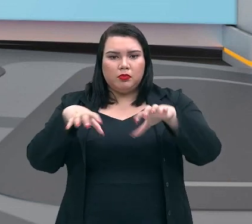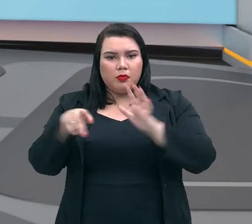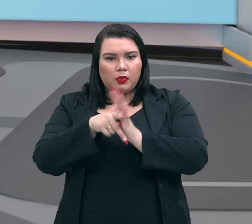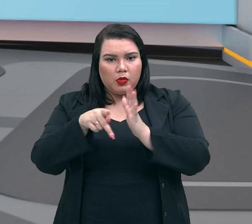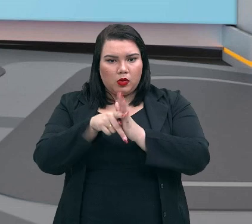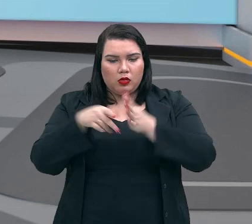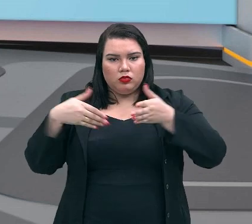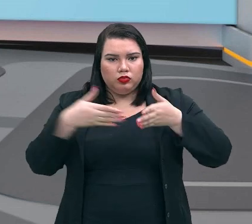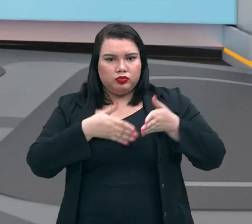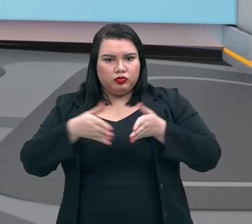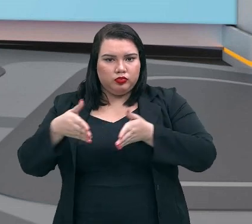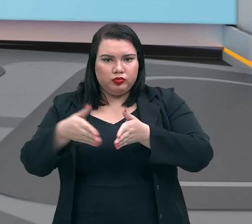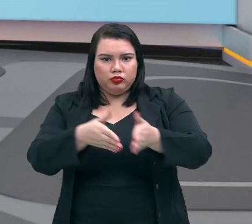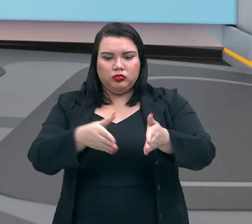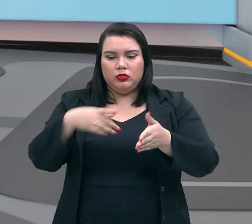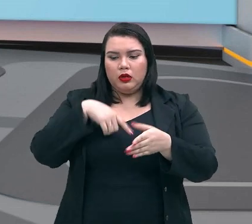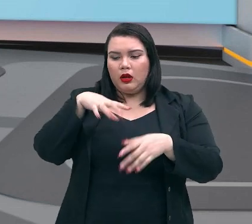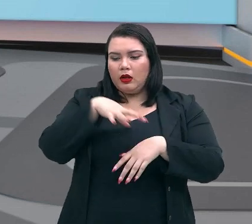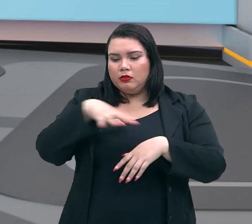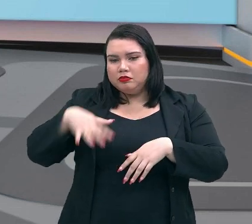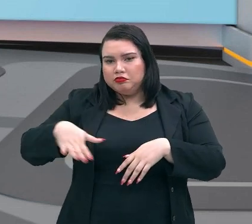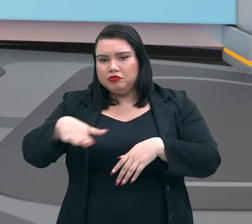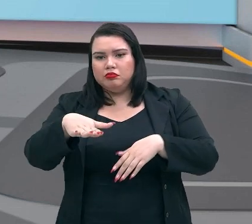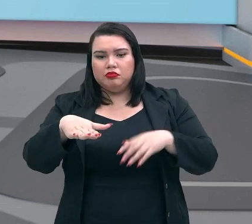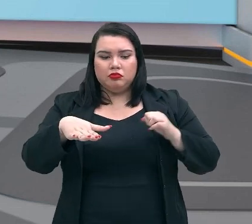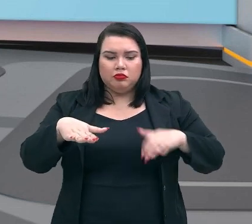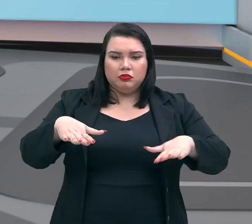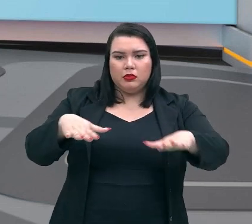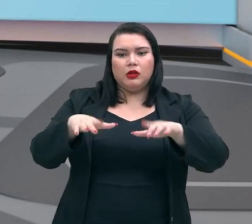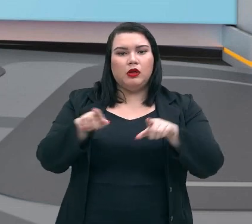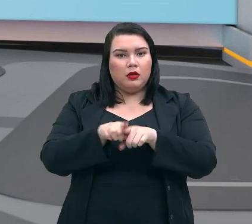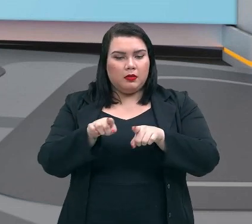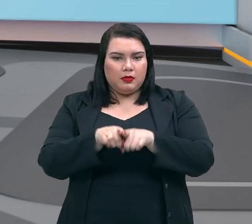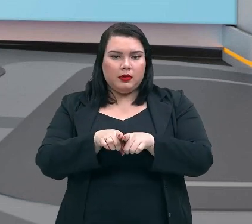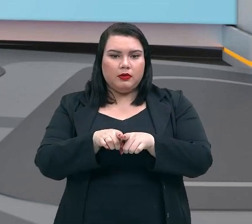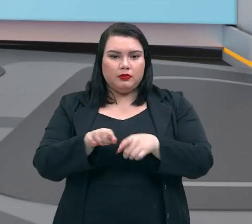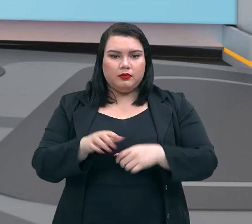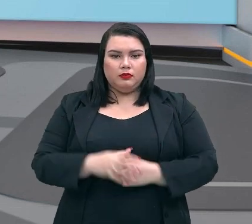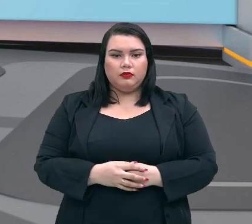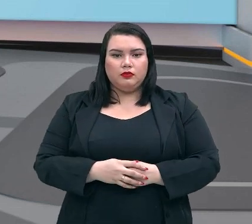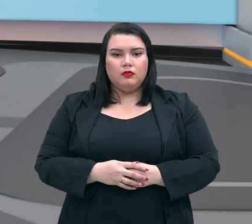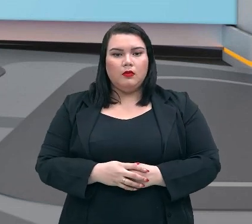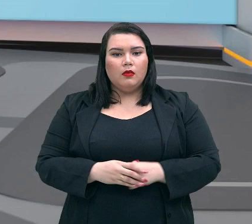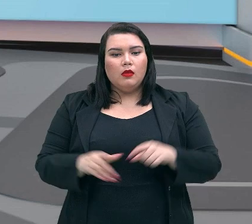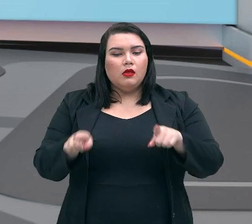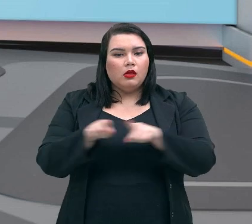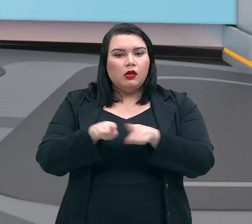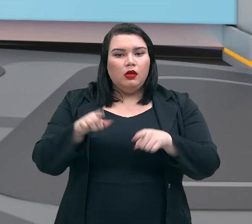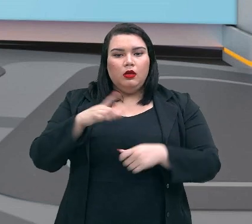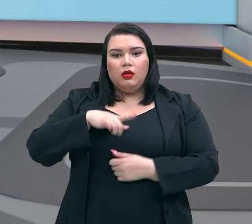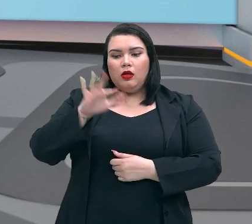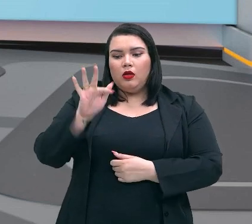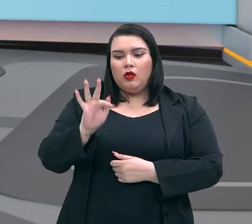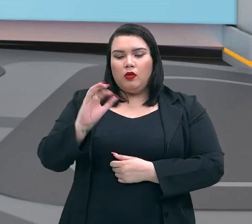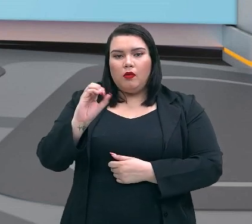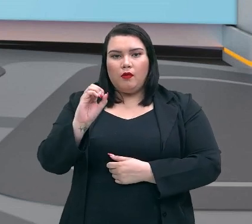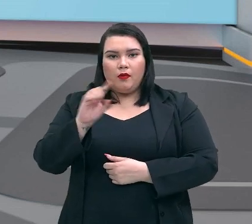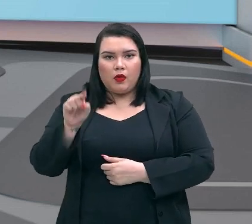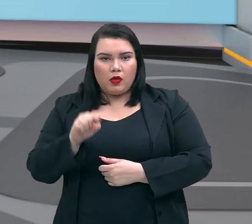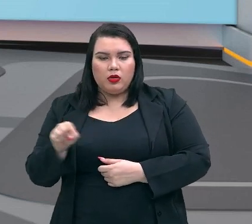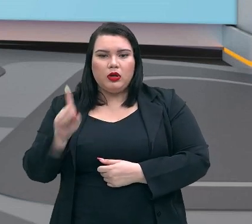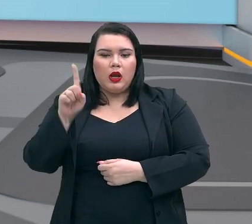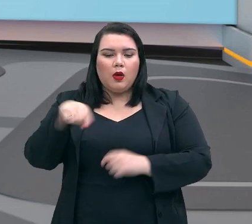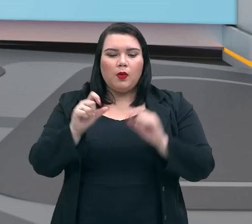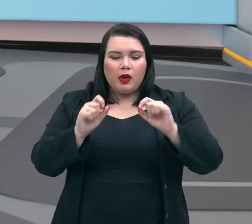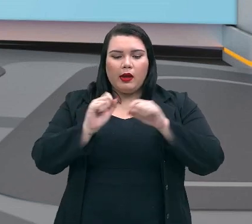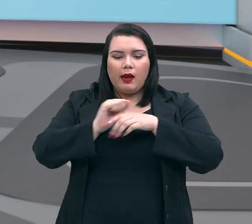leito do rio. Temos a margem esquerda e a margem direita, tá? E também, consequentemente, nós teremos aqui o fim de um rio, que